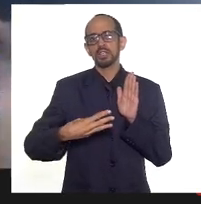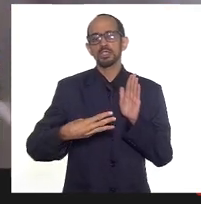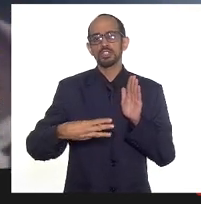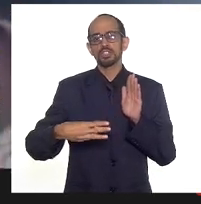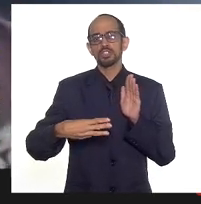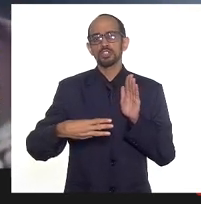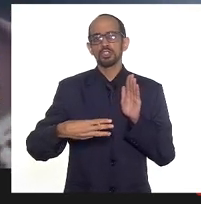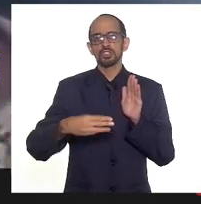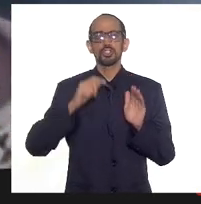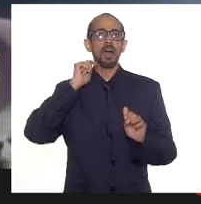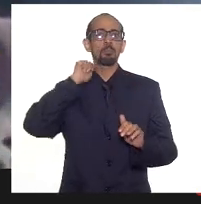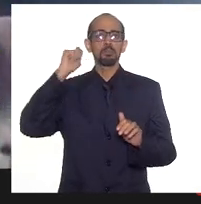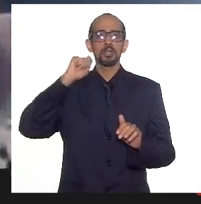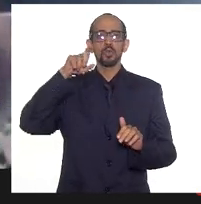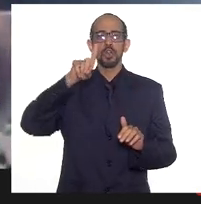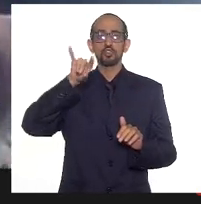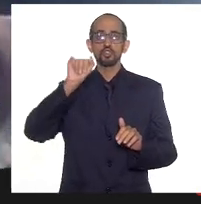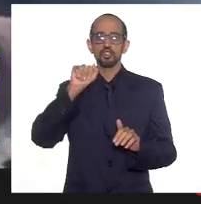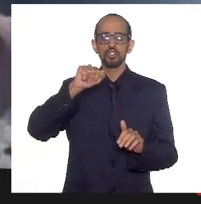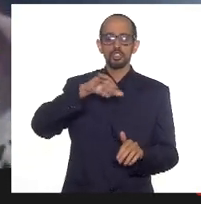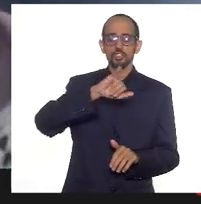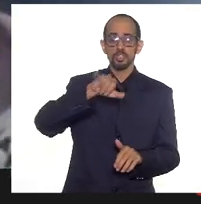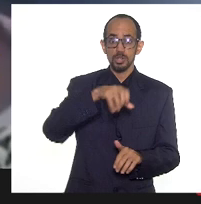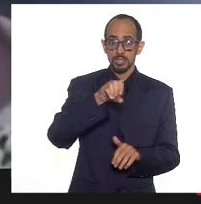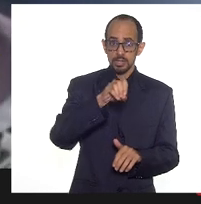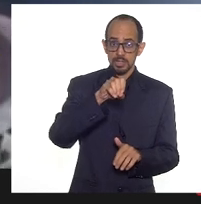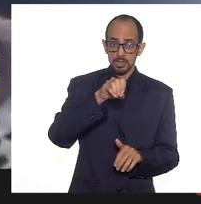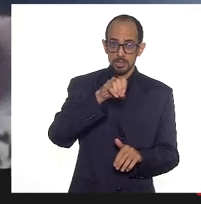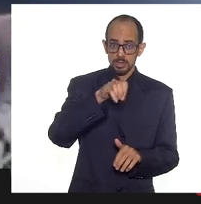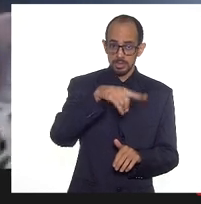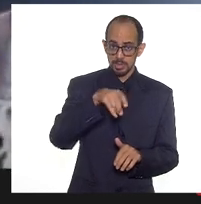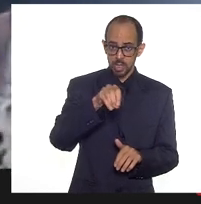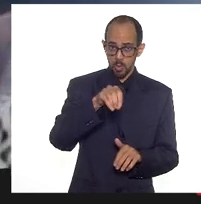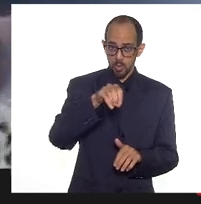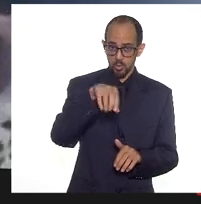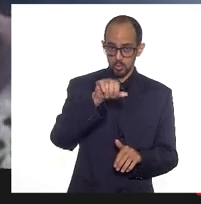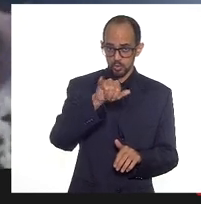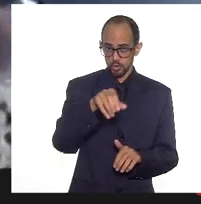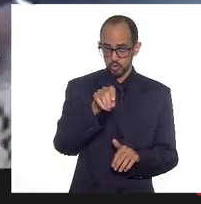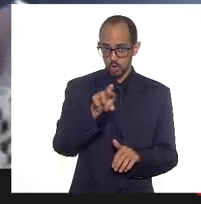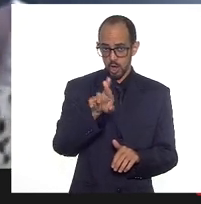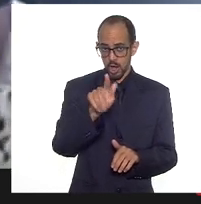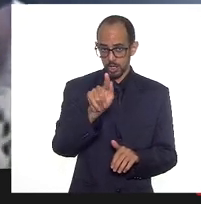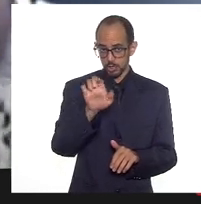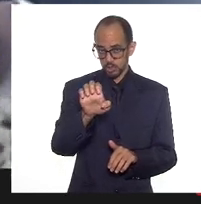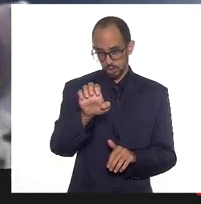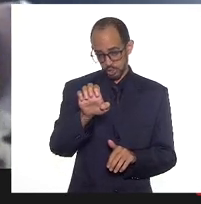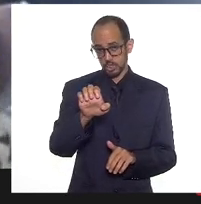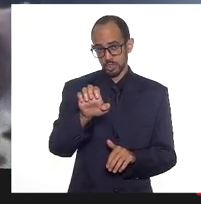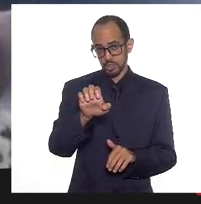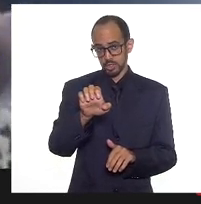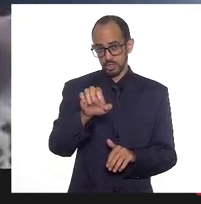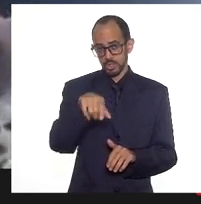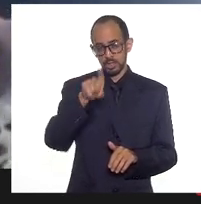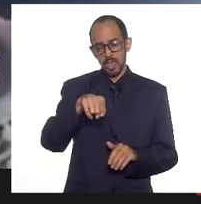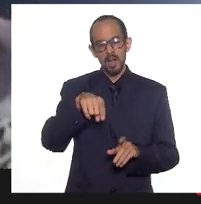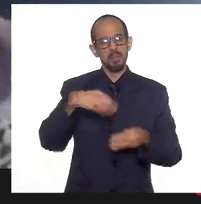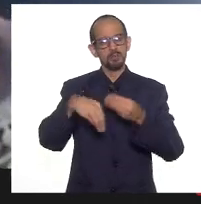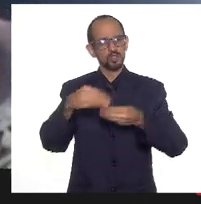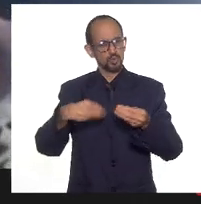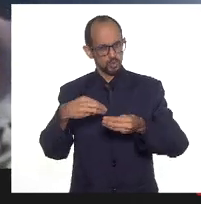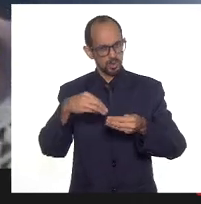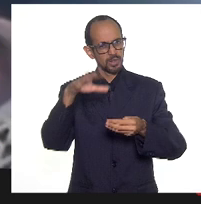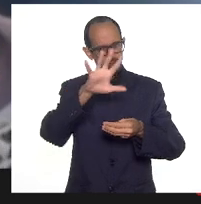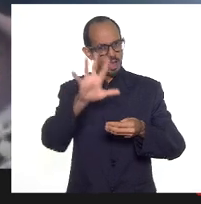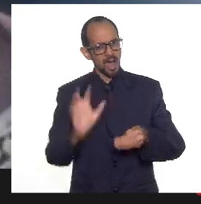São Jorge, que para alguns no sincretismo também é um dia que pode ser consagrado a algum, trazendo aí um marco de uma religião